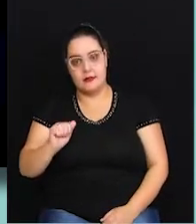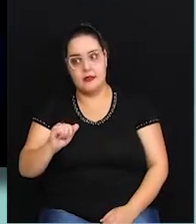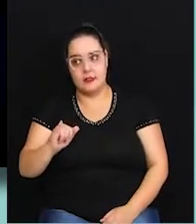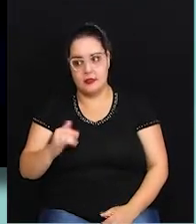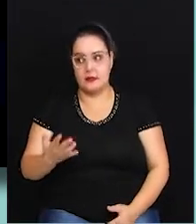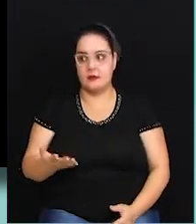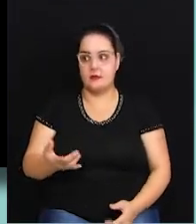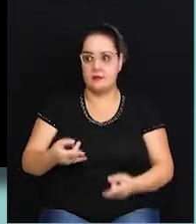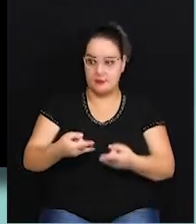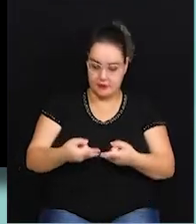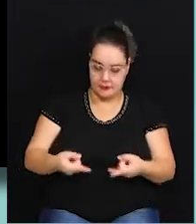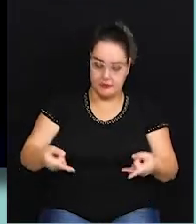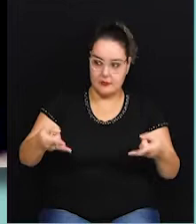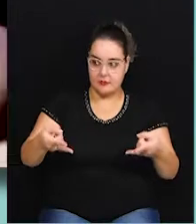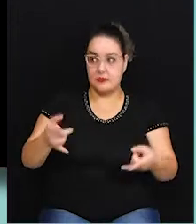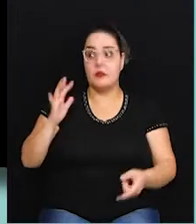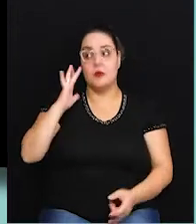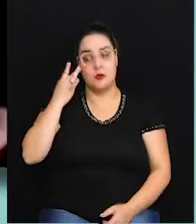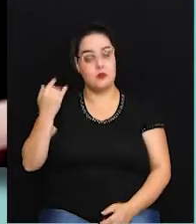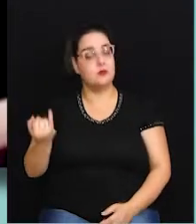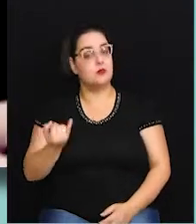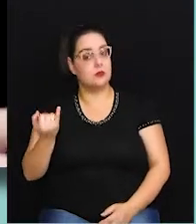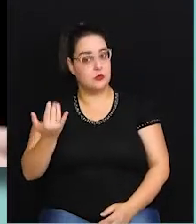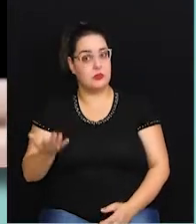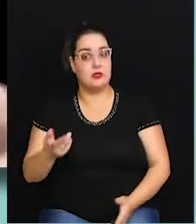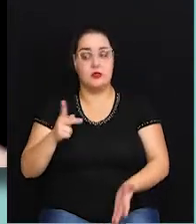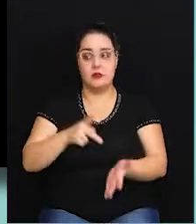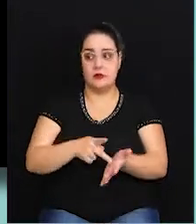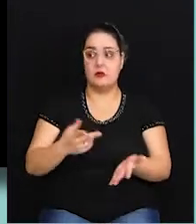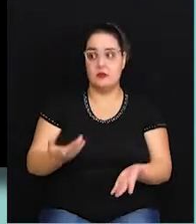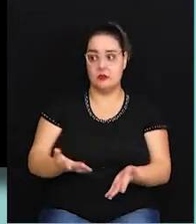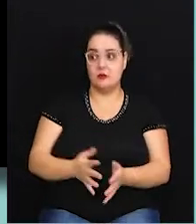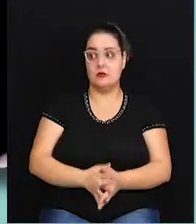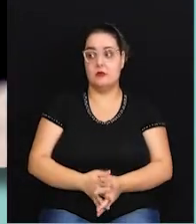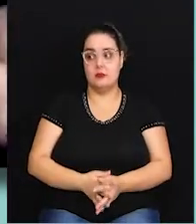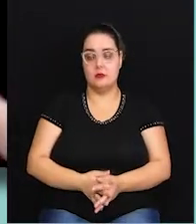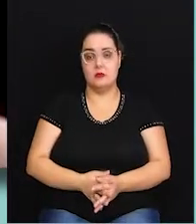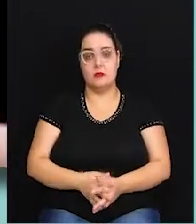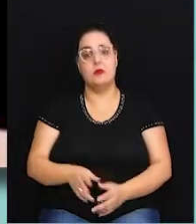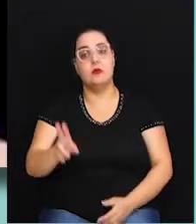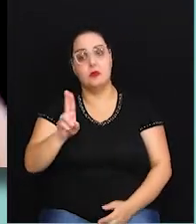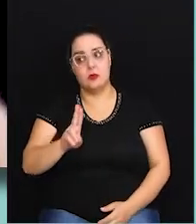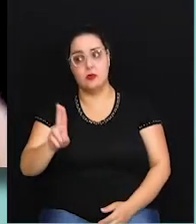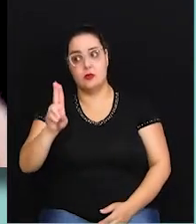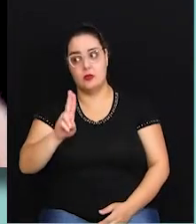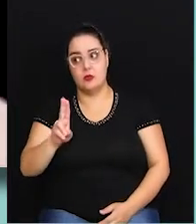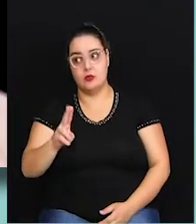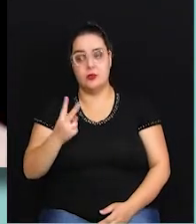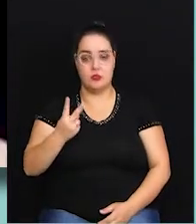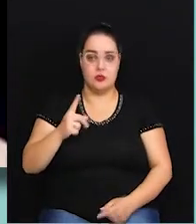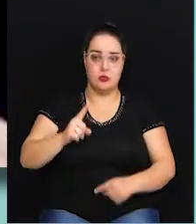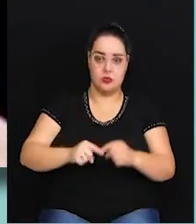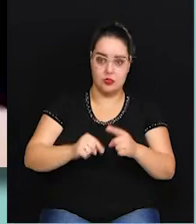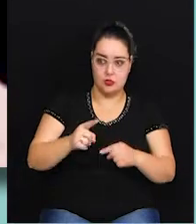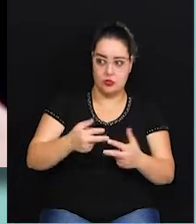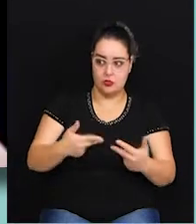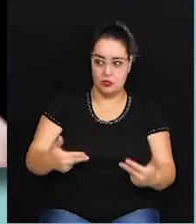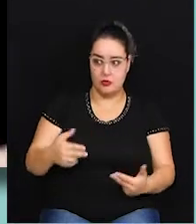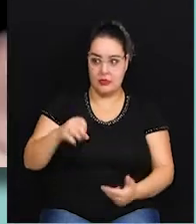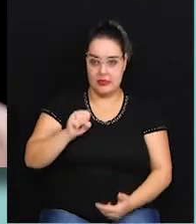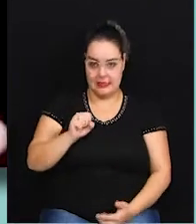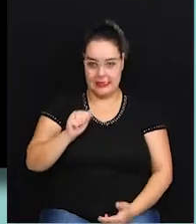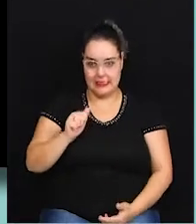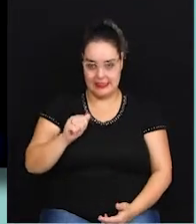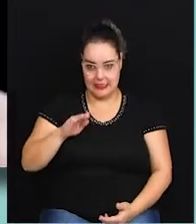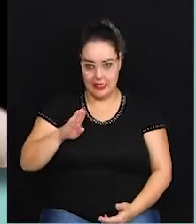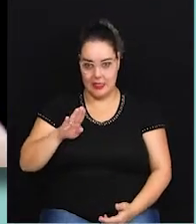camada absorvente. E acho importante também dizer que, na verdade, a gente também utilizou outros dois resíduos, que eram os sabugos de